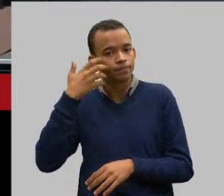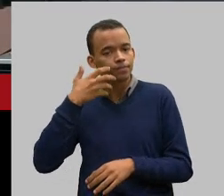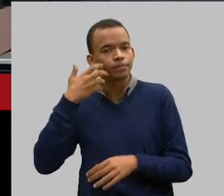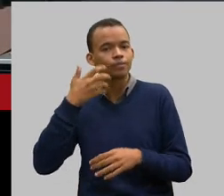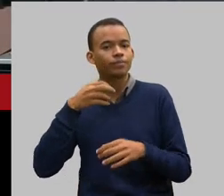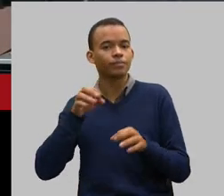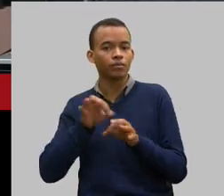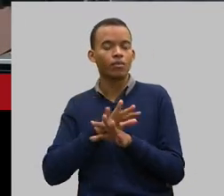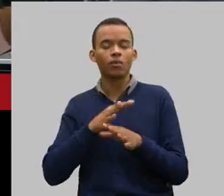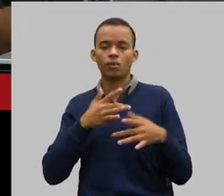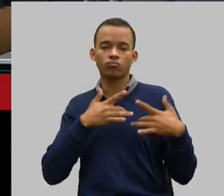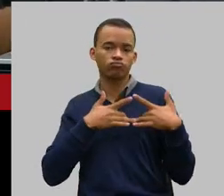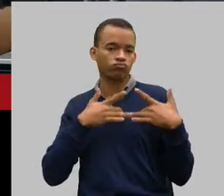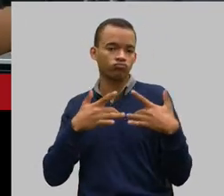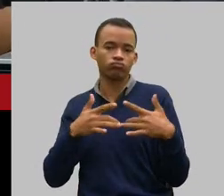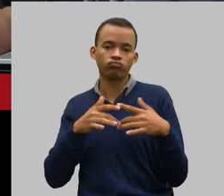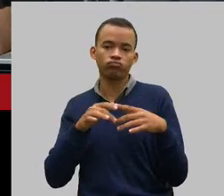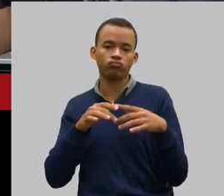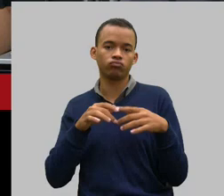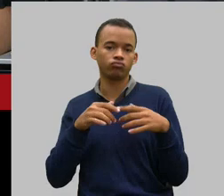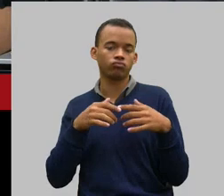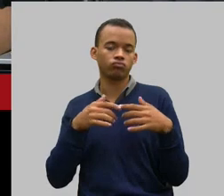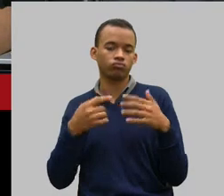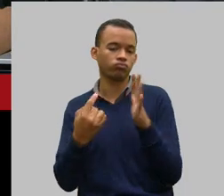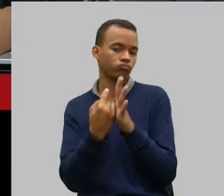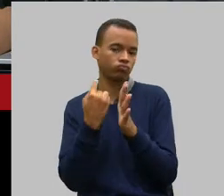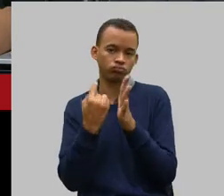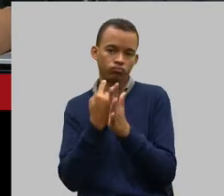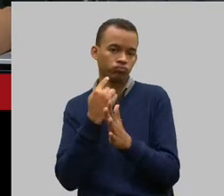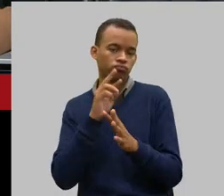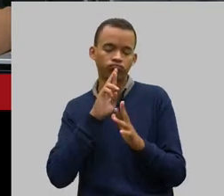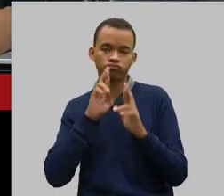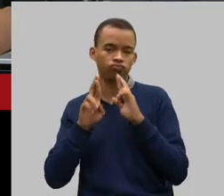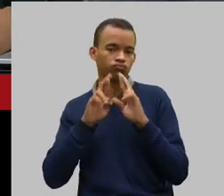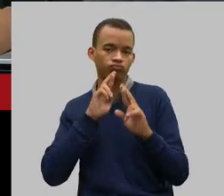disposição do senhor para as perguntas perguntas e demais